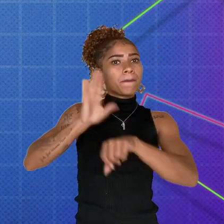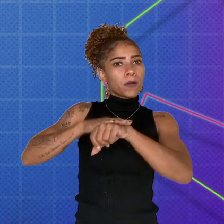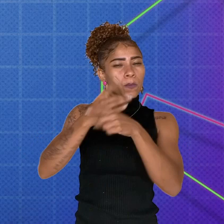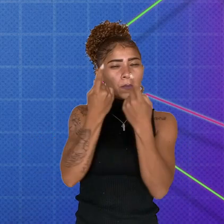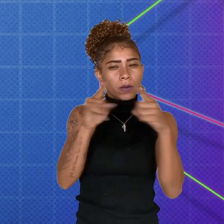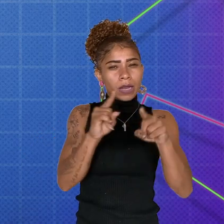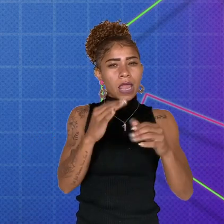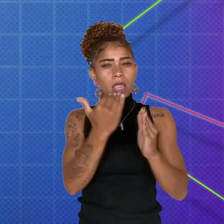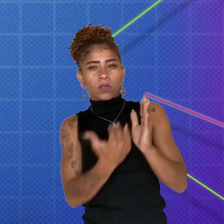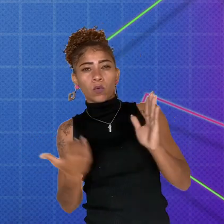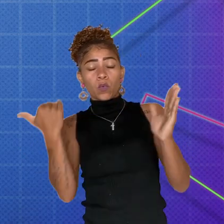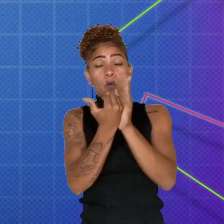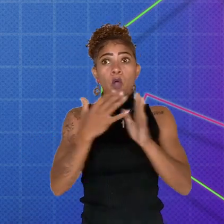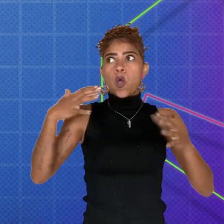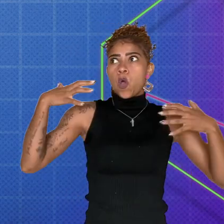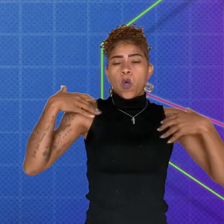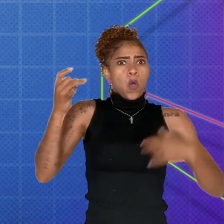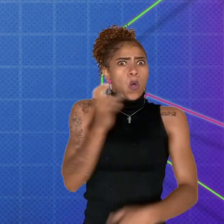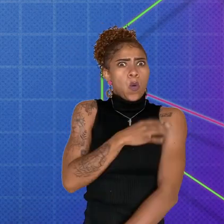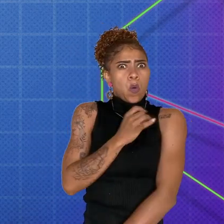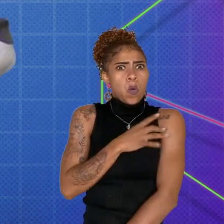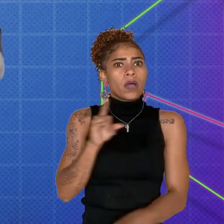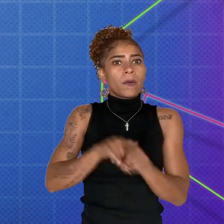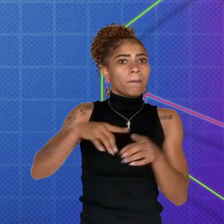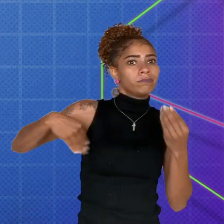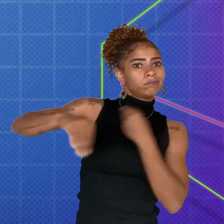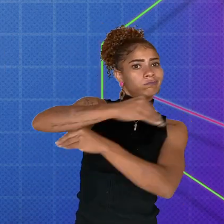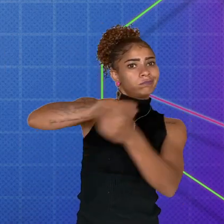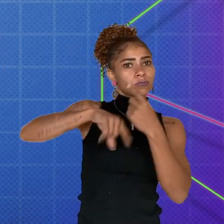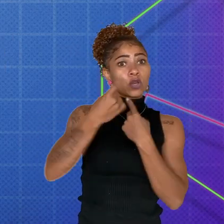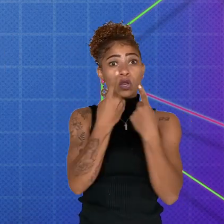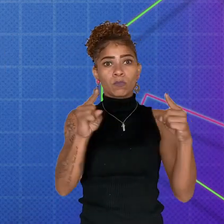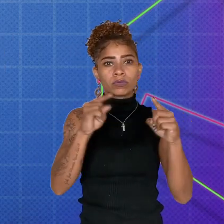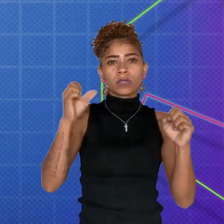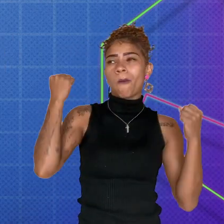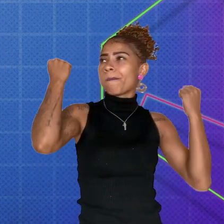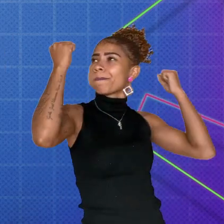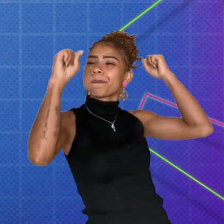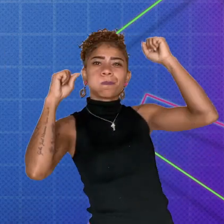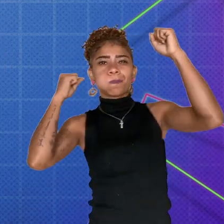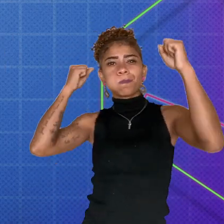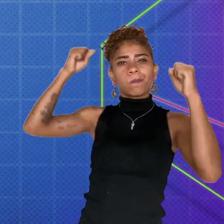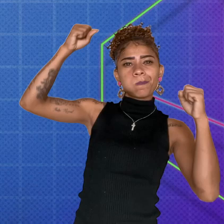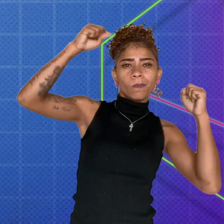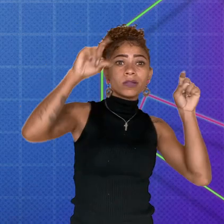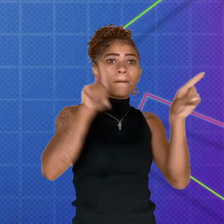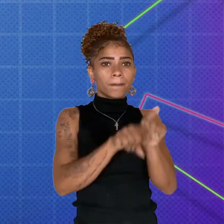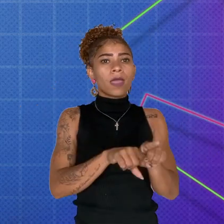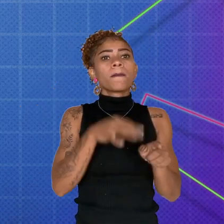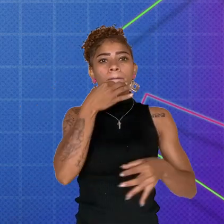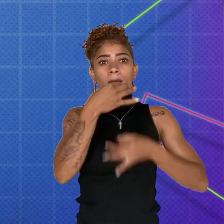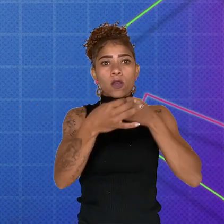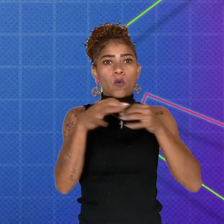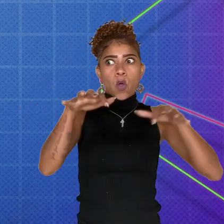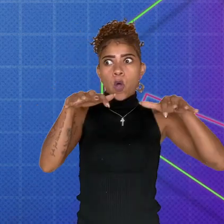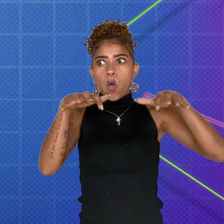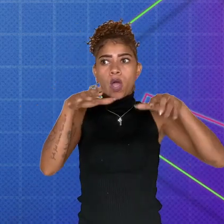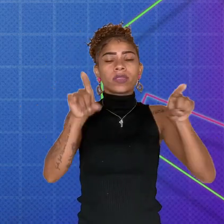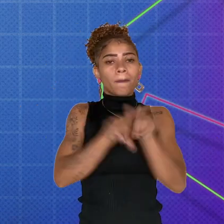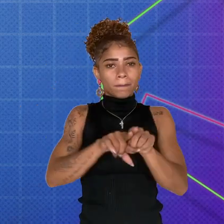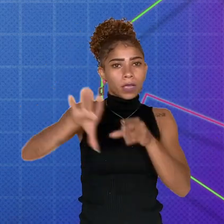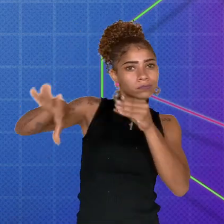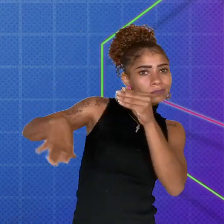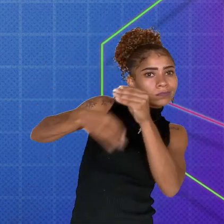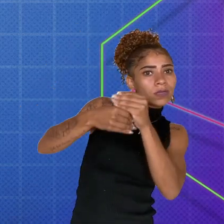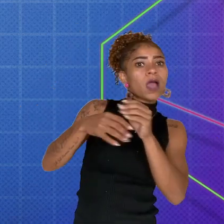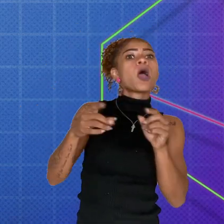sonora do jogo é intensa e assustadora, com uma mistura de música eletrônica e efeitos sonoros sombrios. As músicas